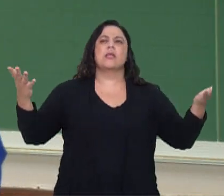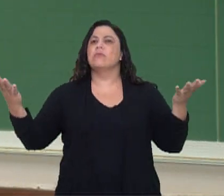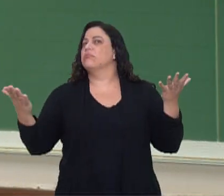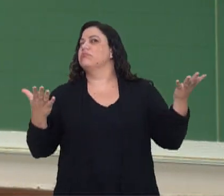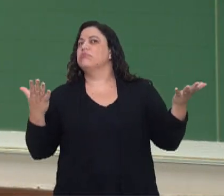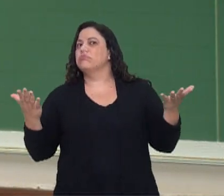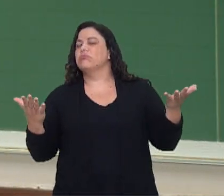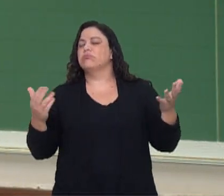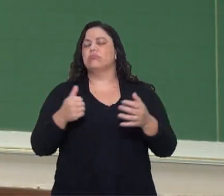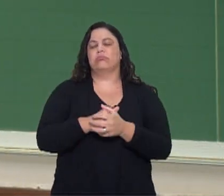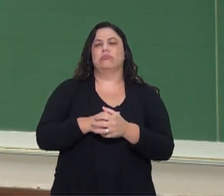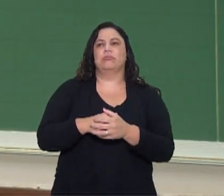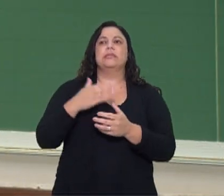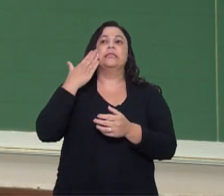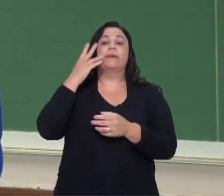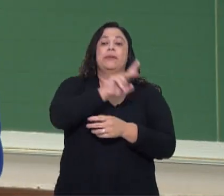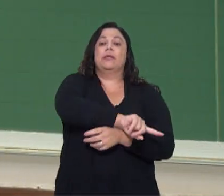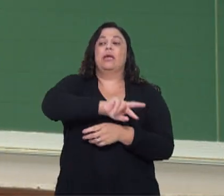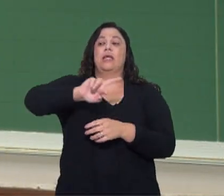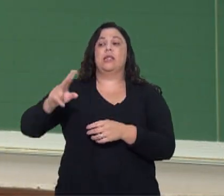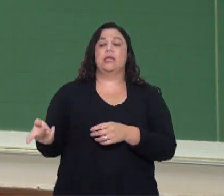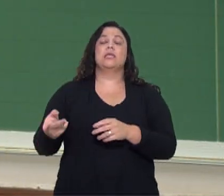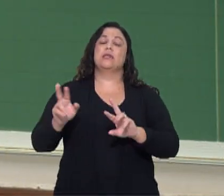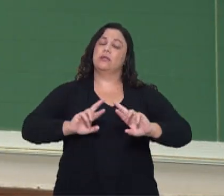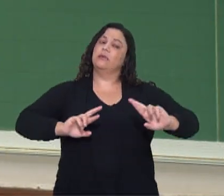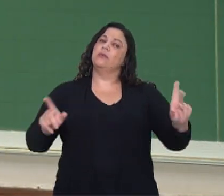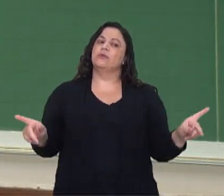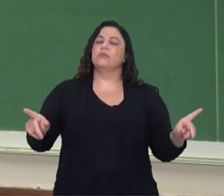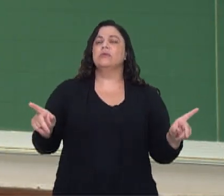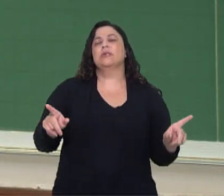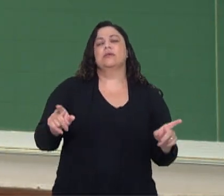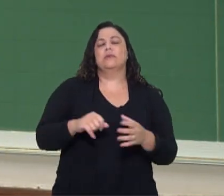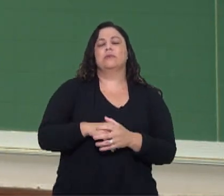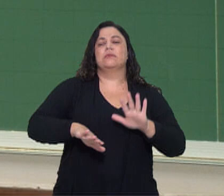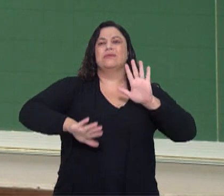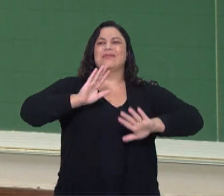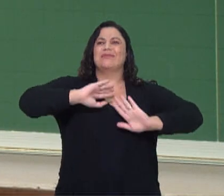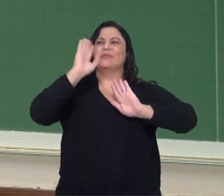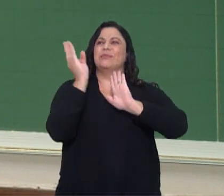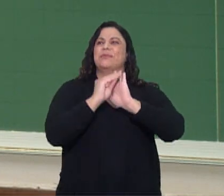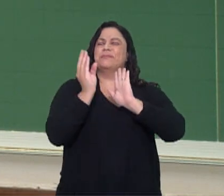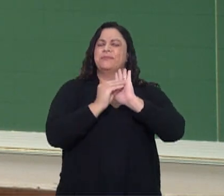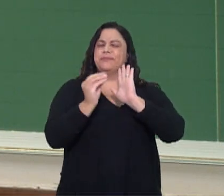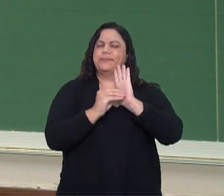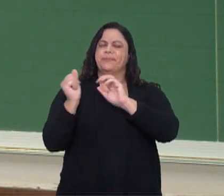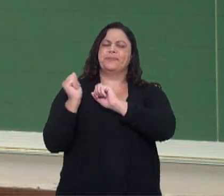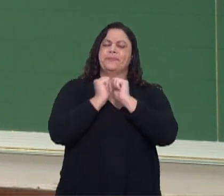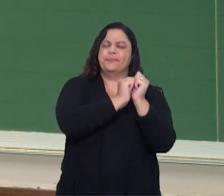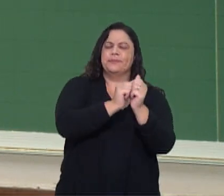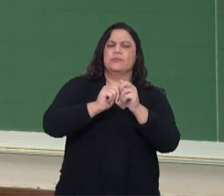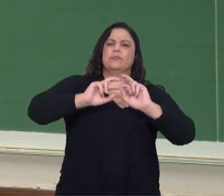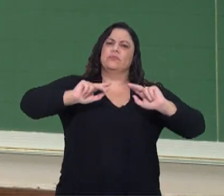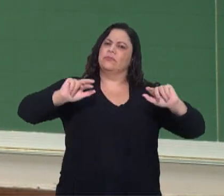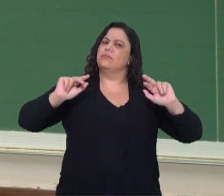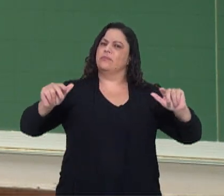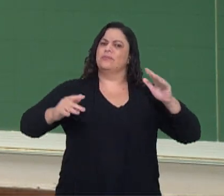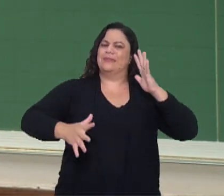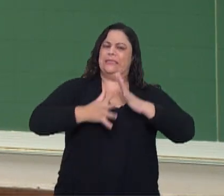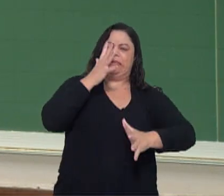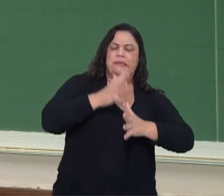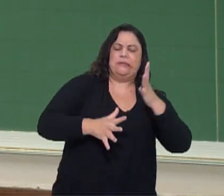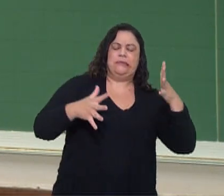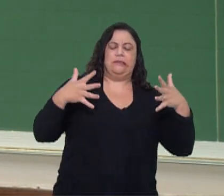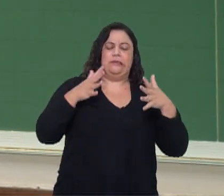coisa e o fato é outra, mas muitas vezes isso é colocado assim de forma... é colocado junto e a pessoa fica meio